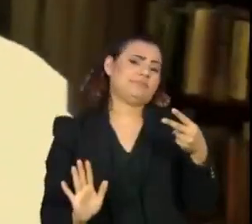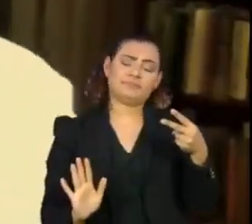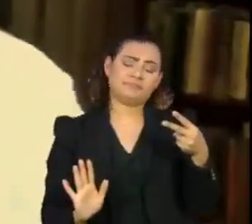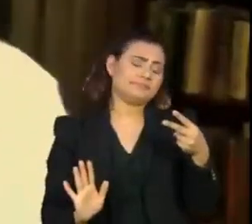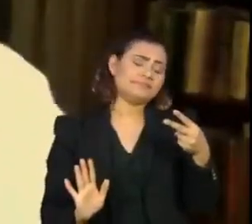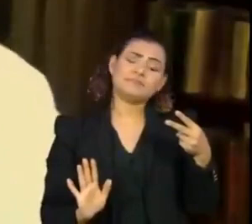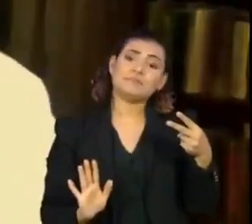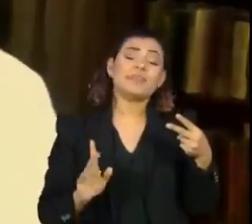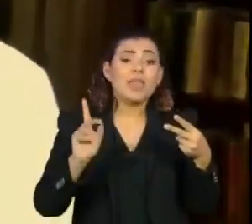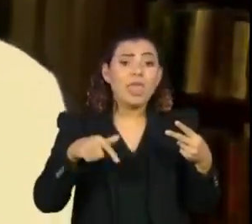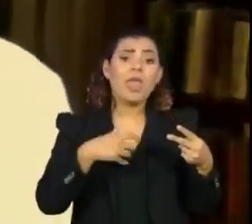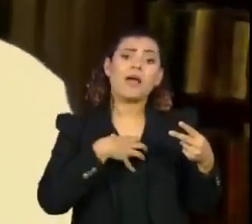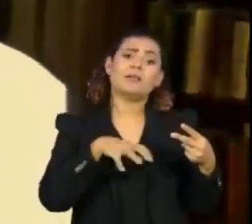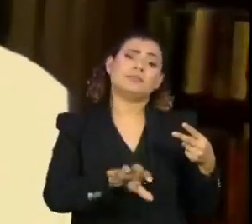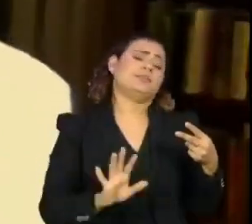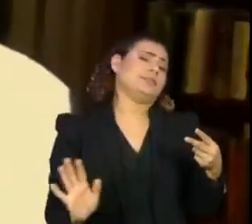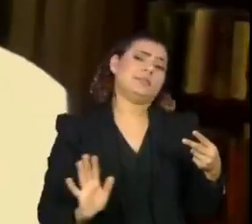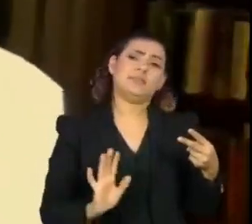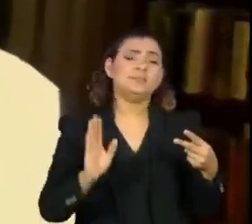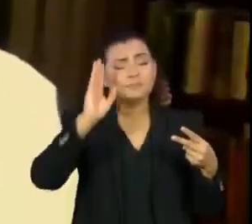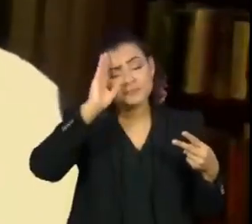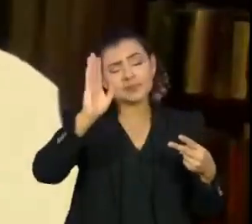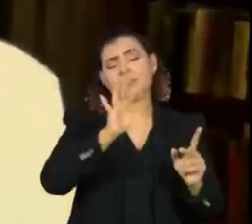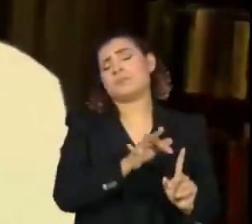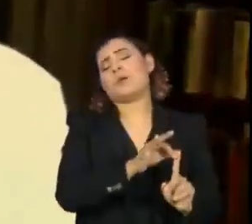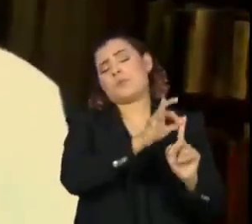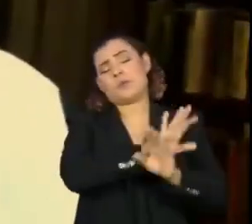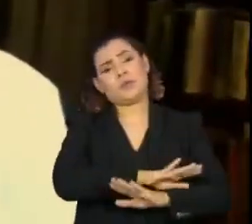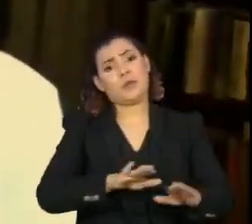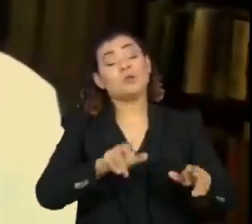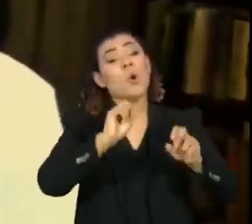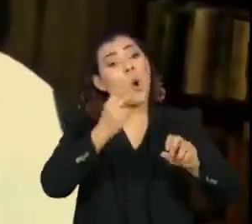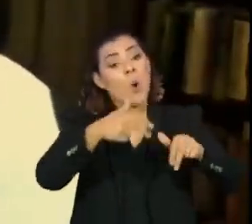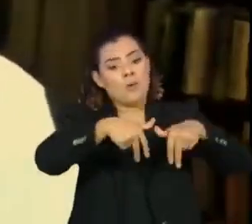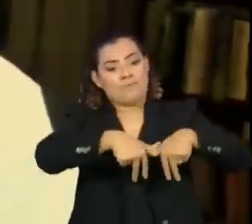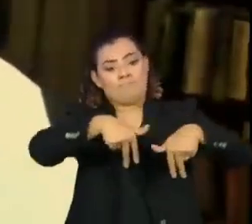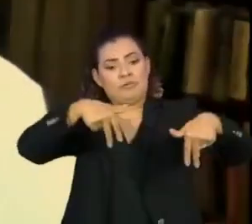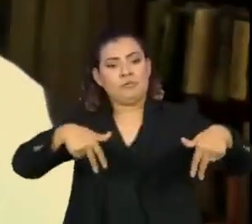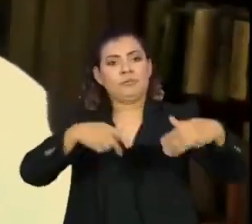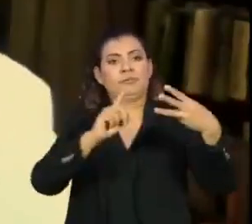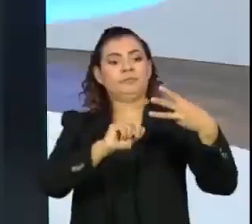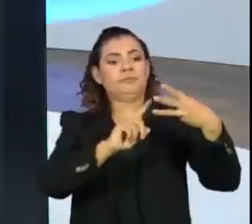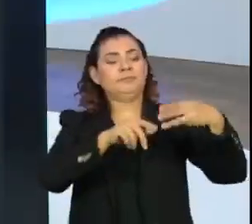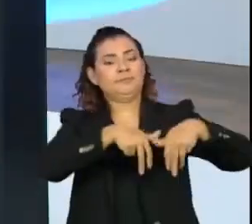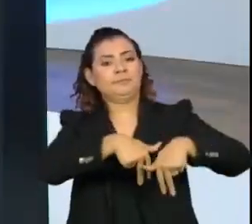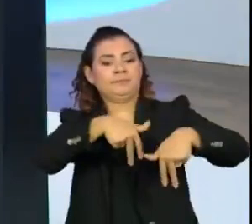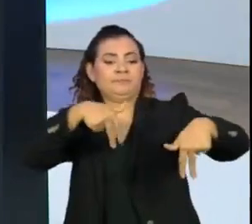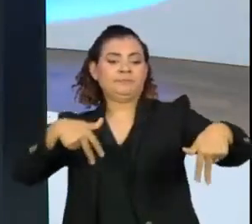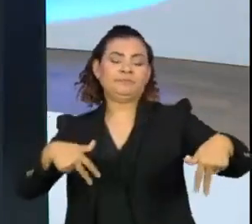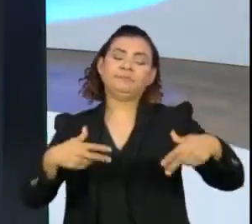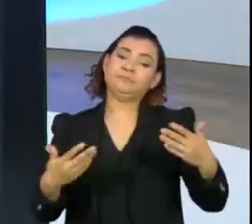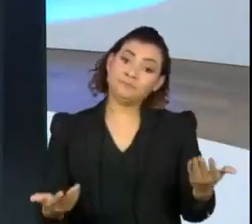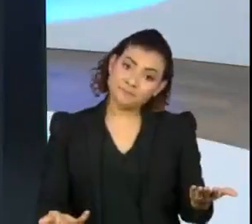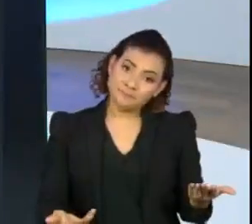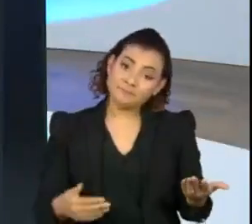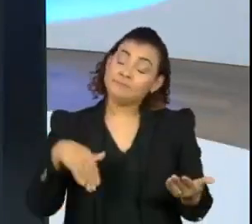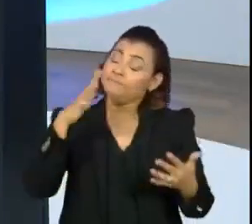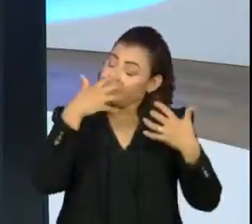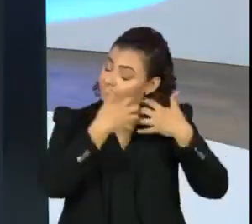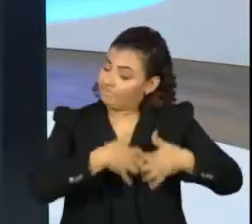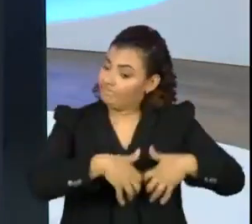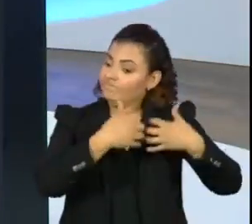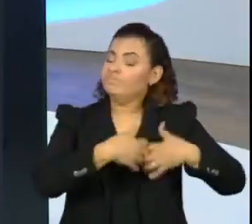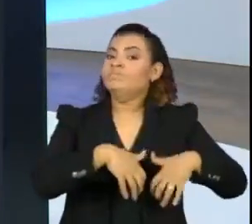são um consenso. Como exatamente fazer distanciamento social, aí já é mais